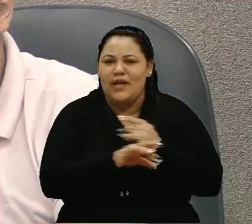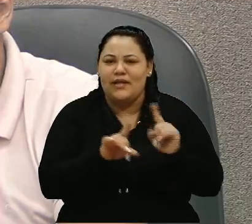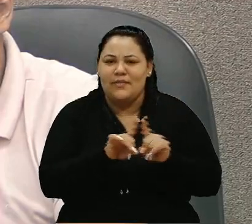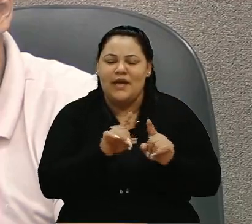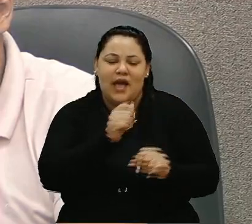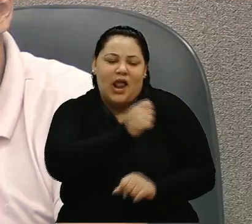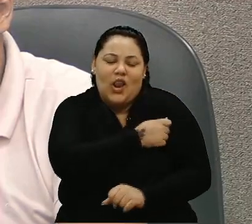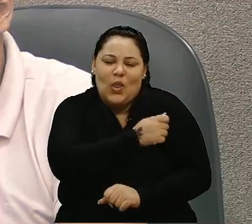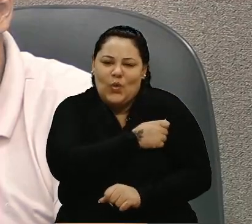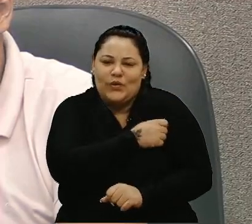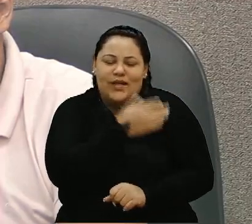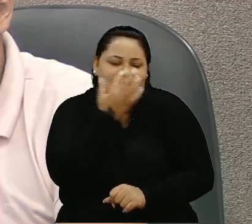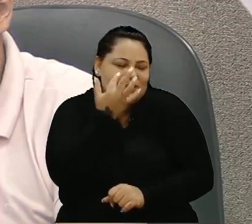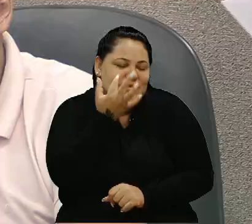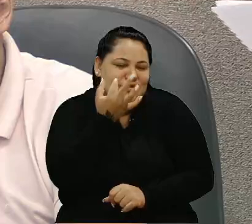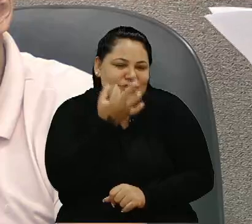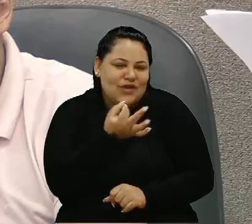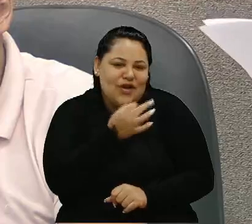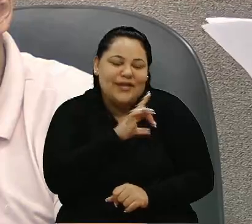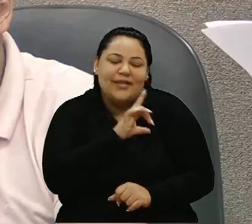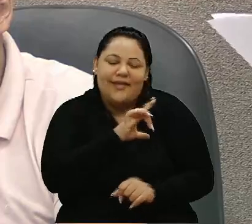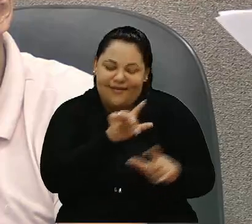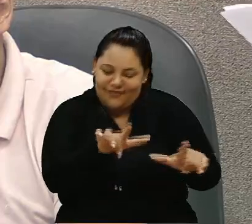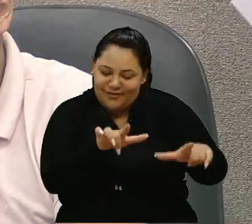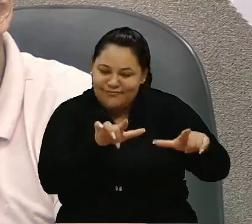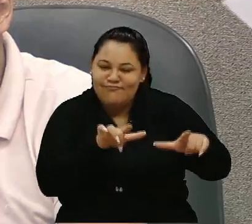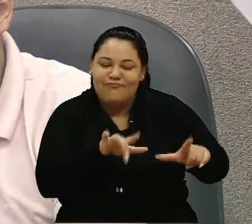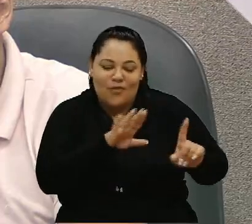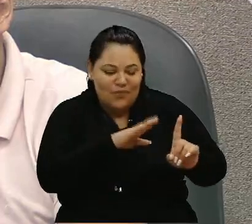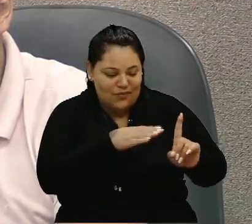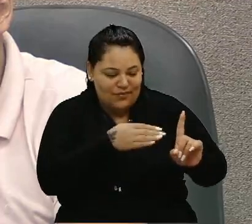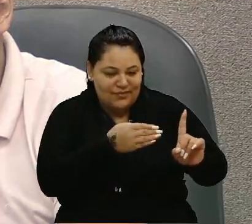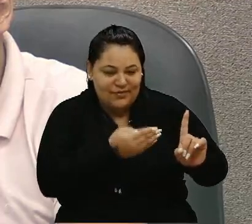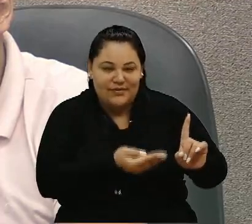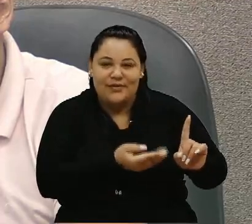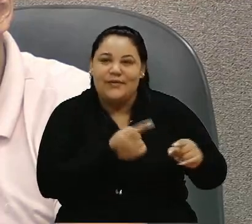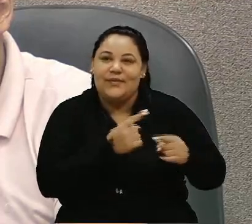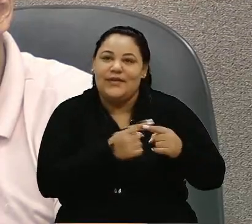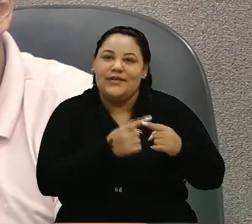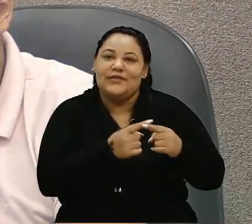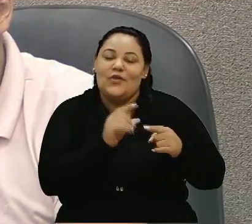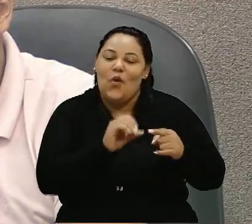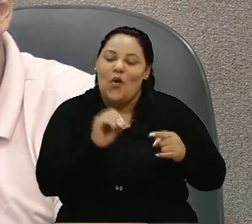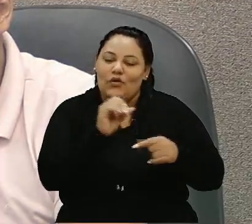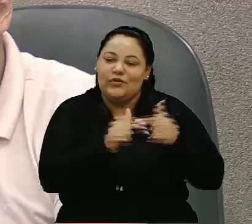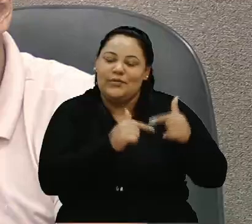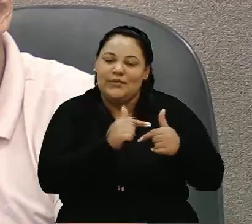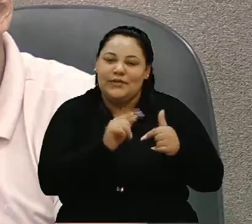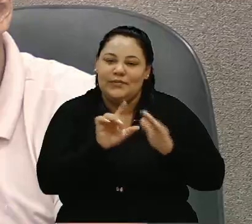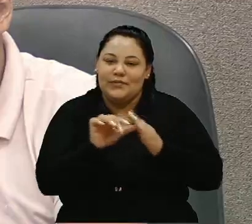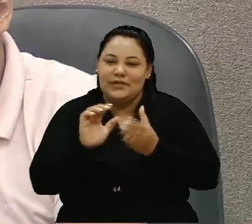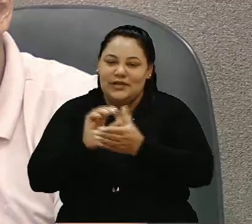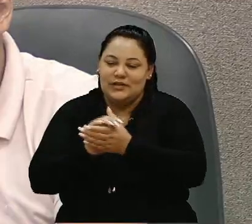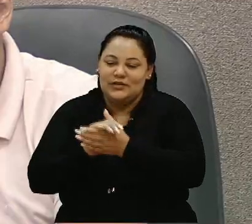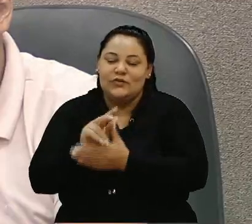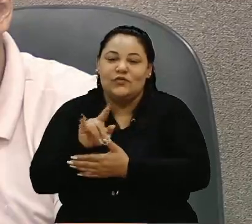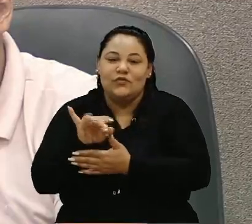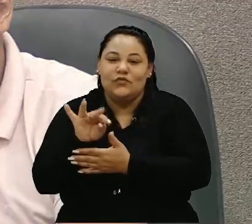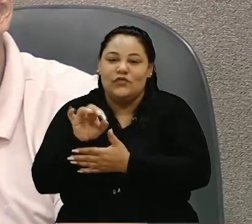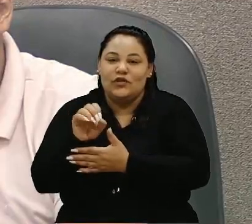sendo homenageada na época com certificado de menção honrosa pela ilustre educadora. Casou-se com Vitório Carlos Toigo em